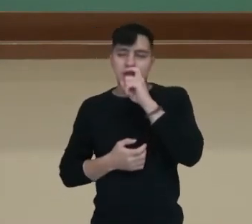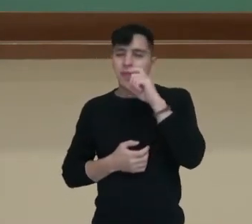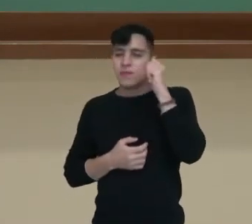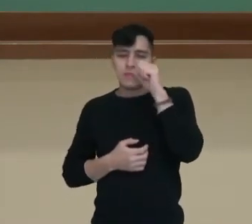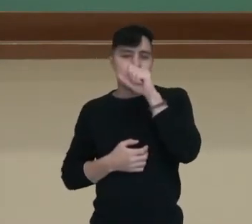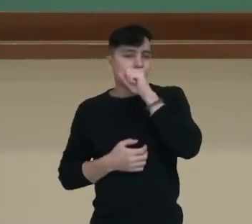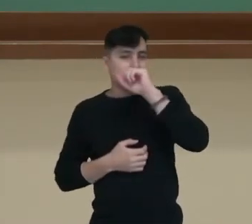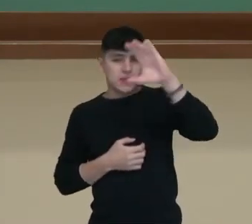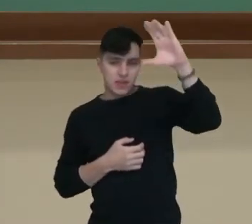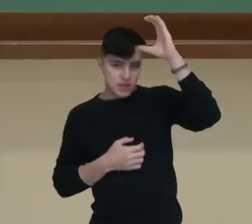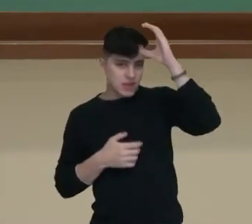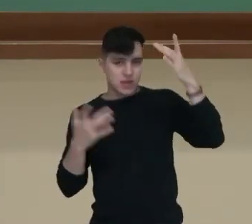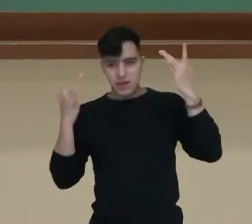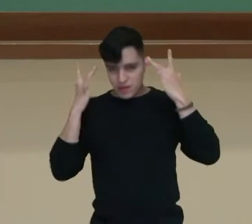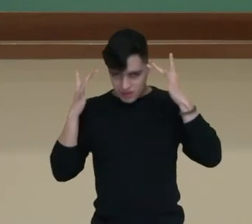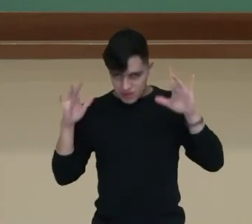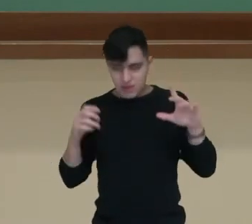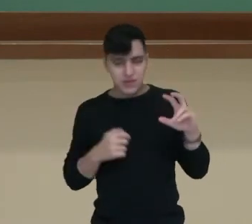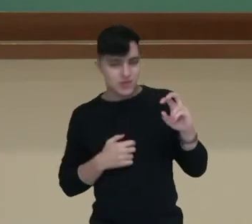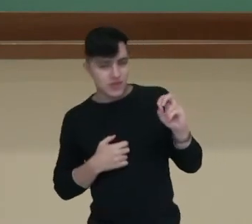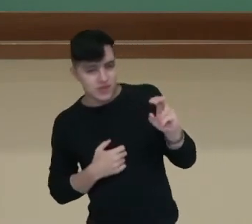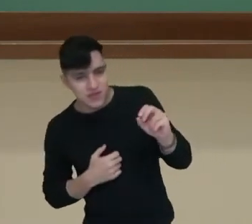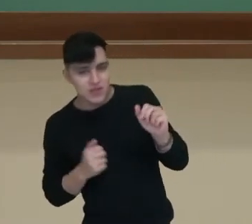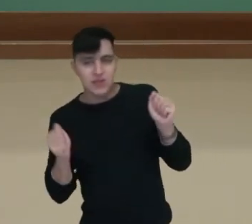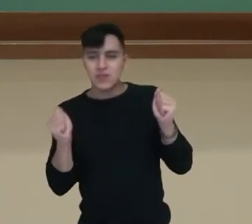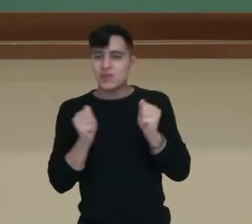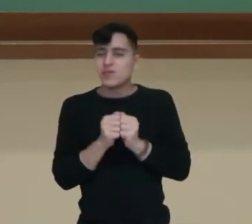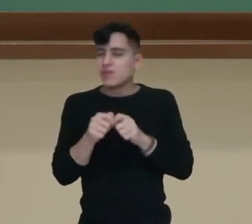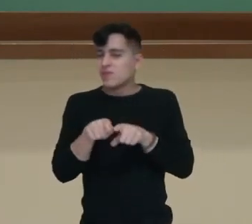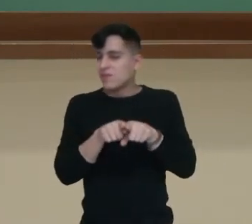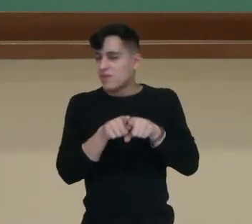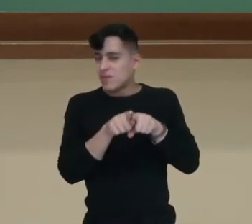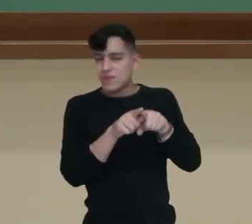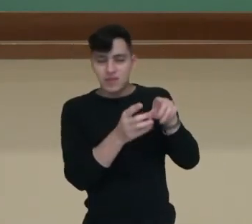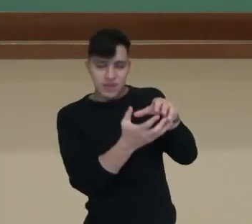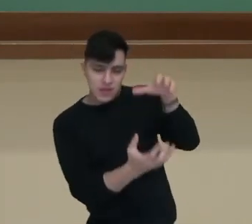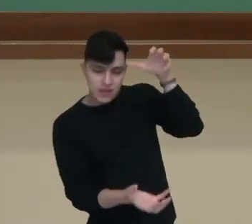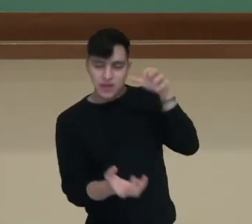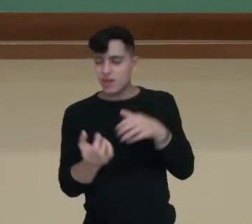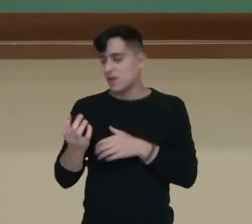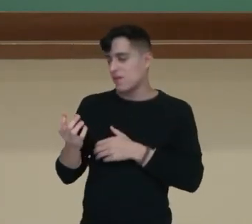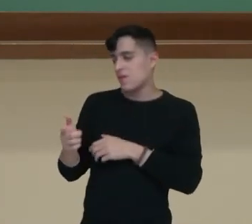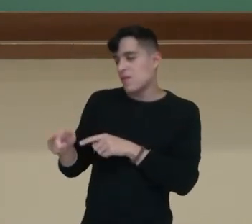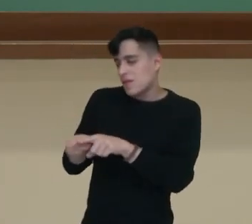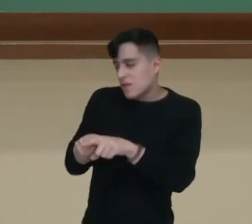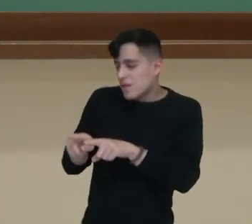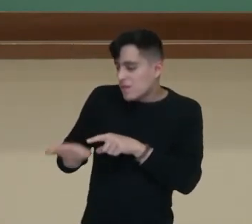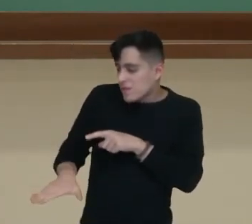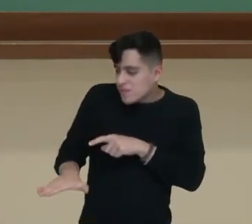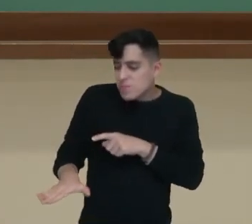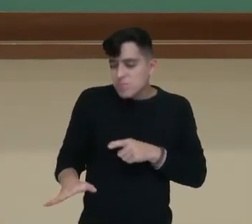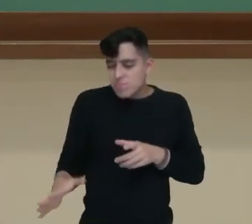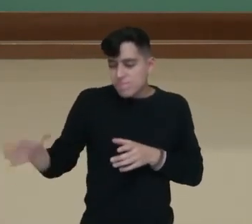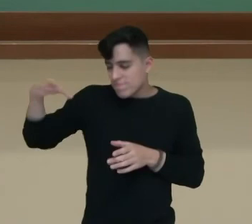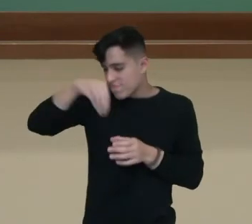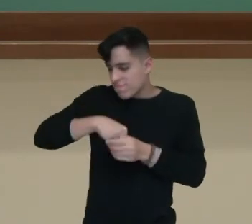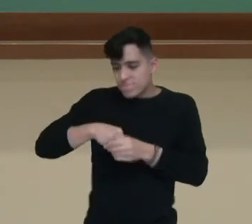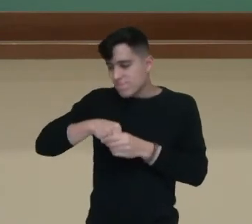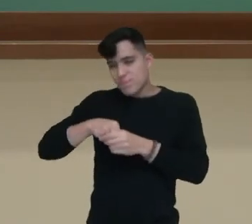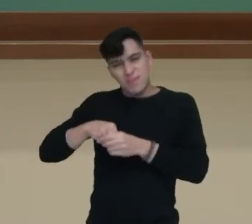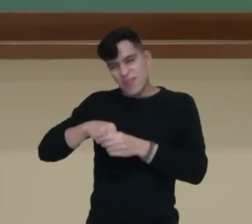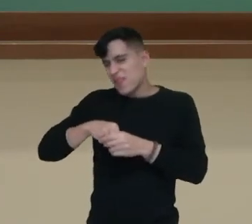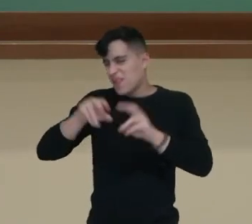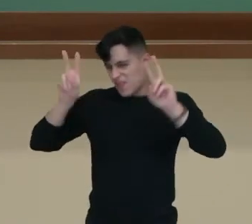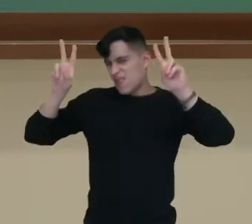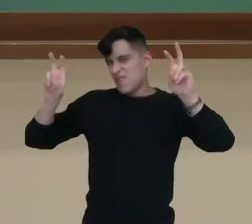o tio, né, a avó ali, o seu irmão mais velho, mais novo, para brincar. Então, vai lá, fica dentro do bambolê,